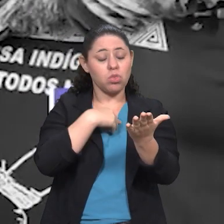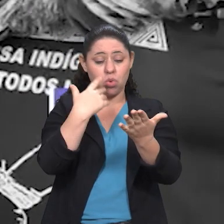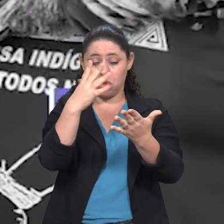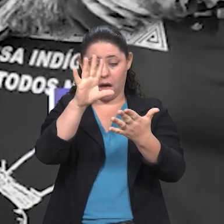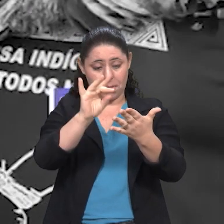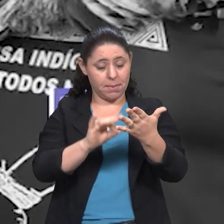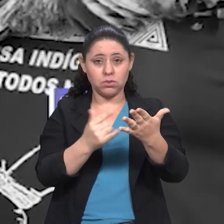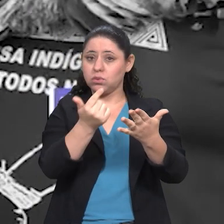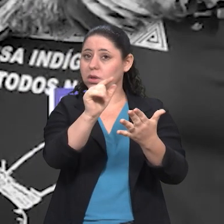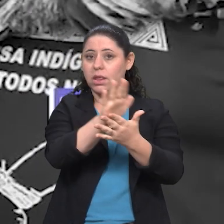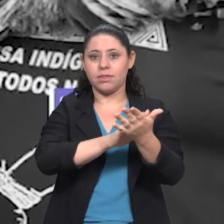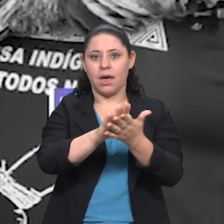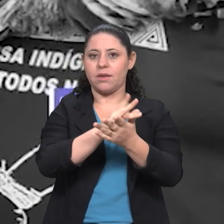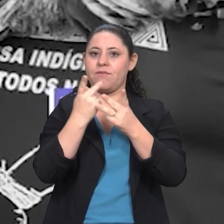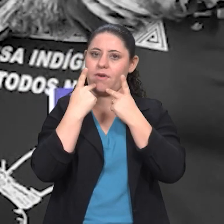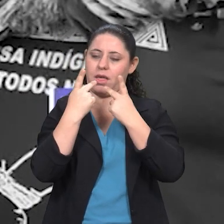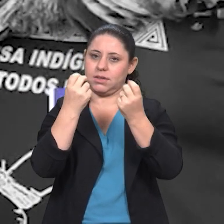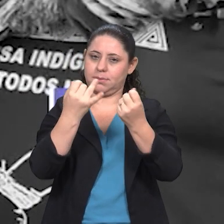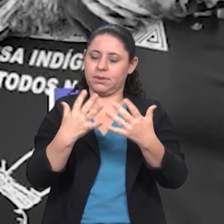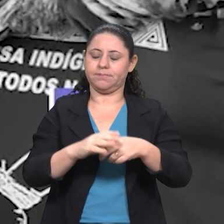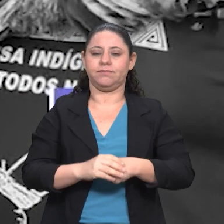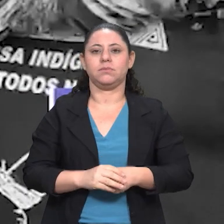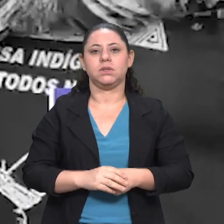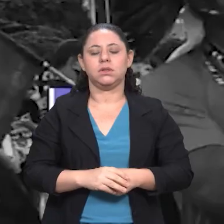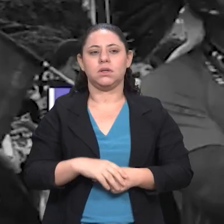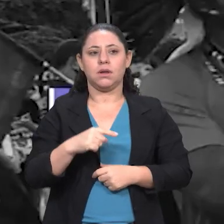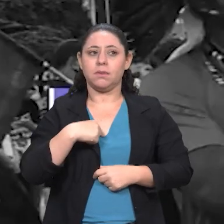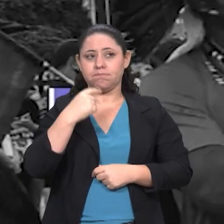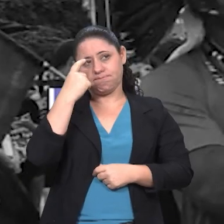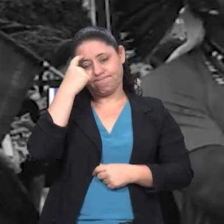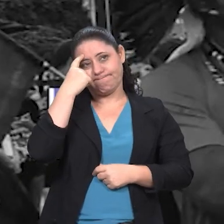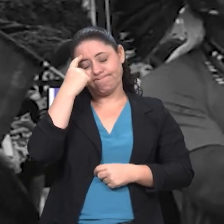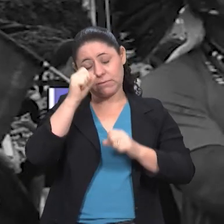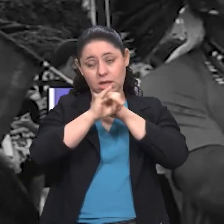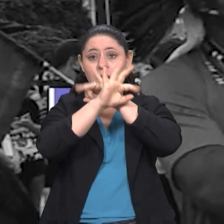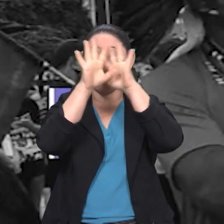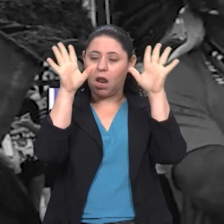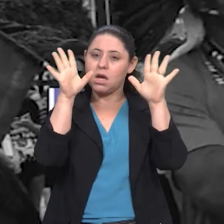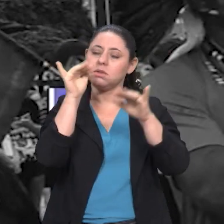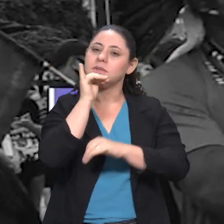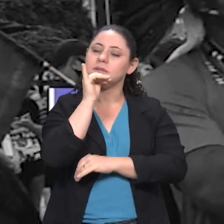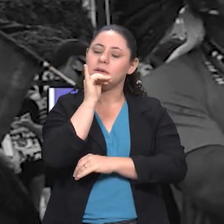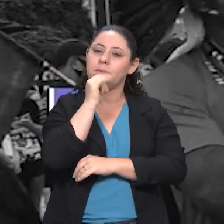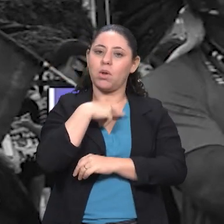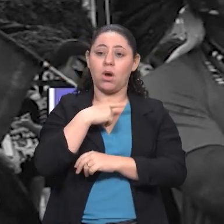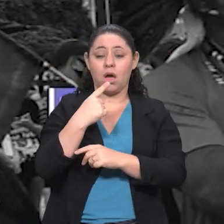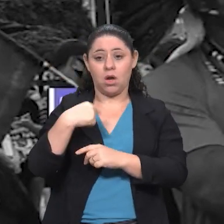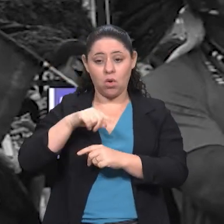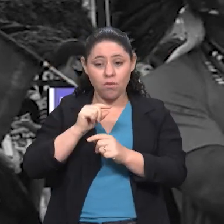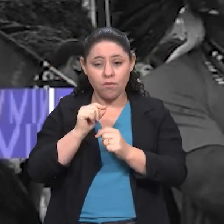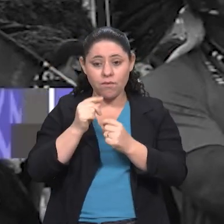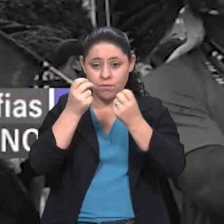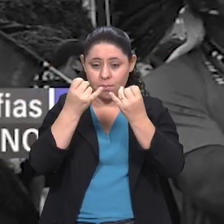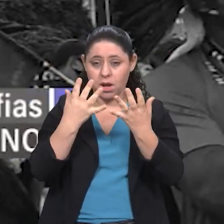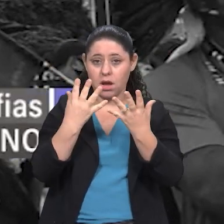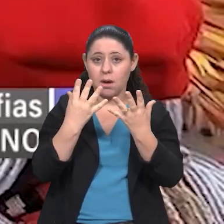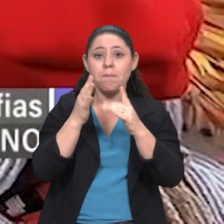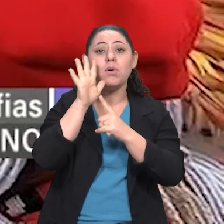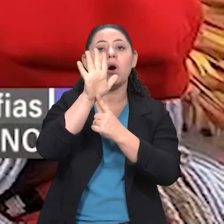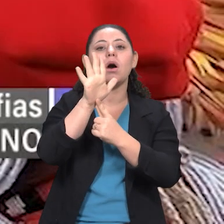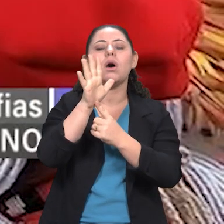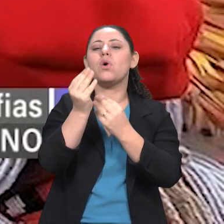Então, esse exemplo que eu acabo de dar, espero que tenha conseguido ser claro na explanação, demonstra como